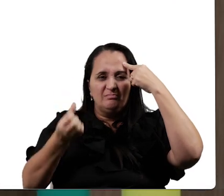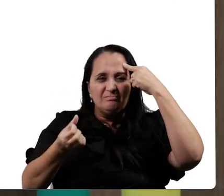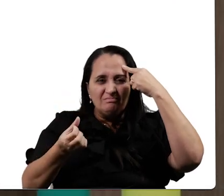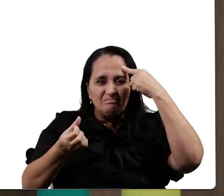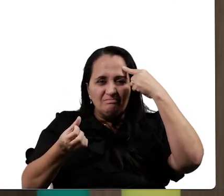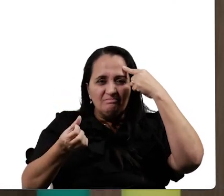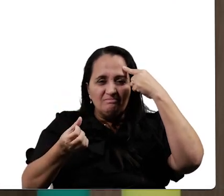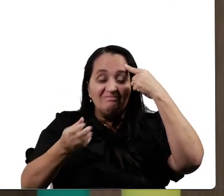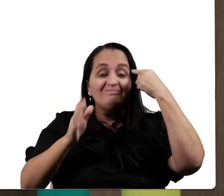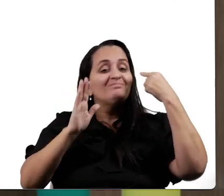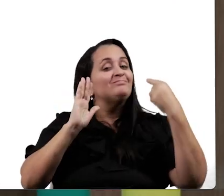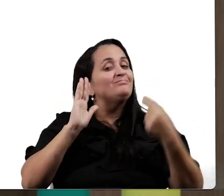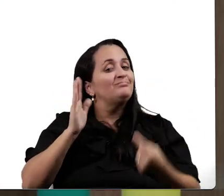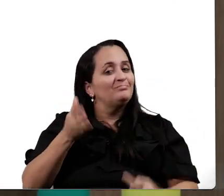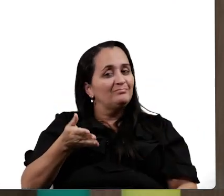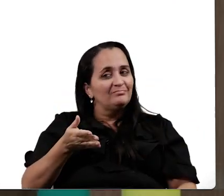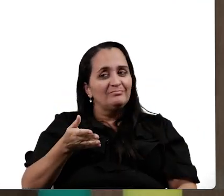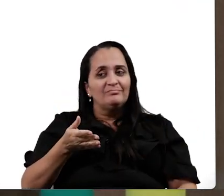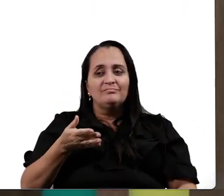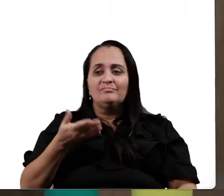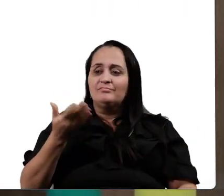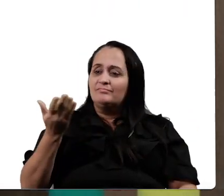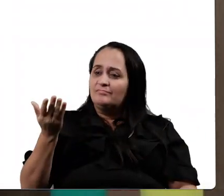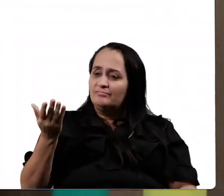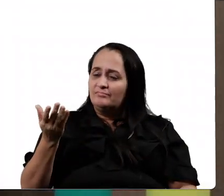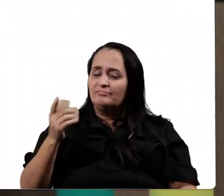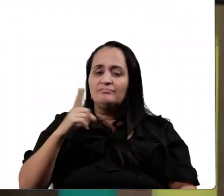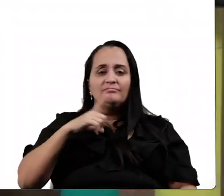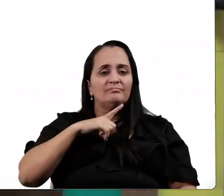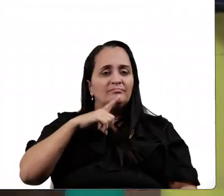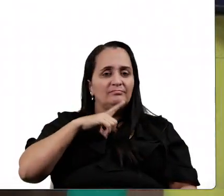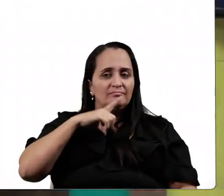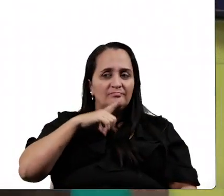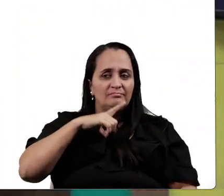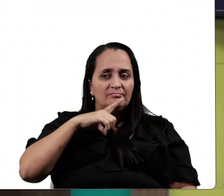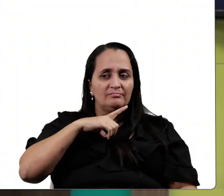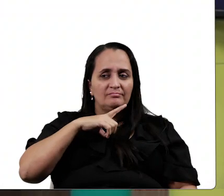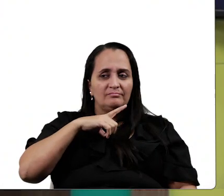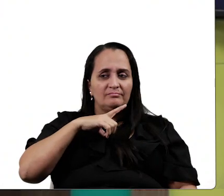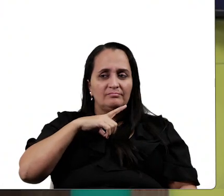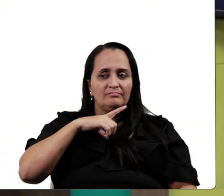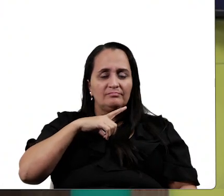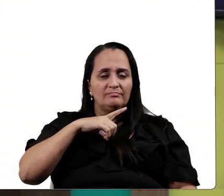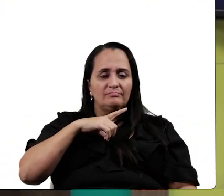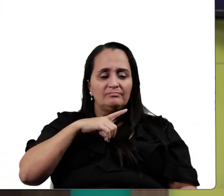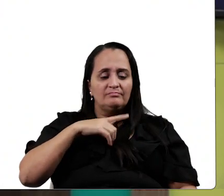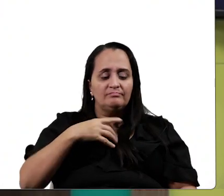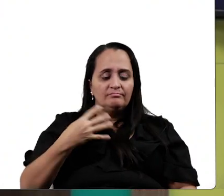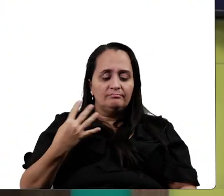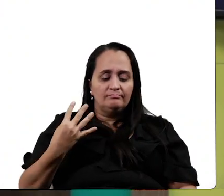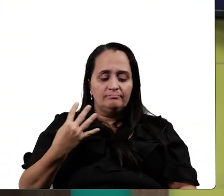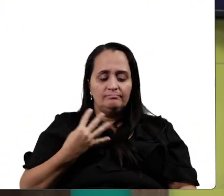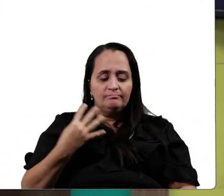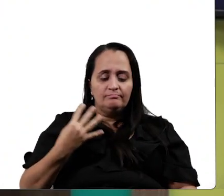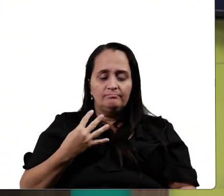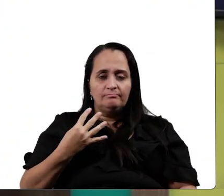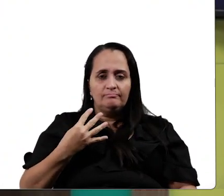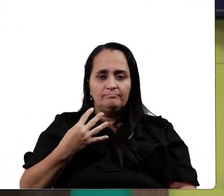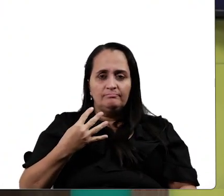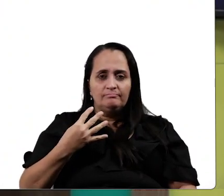16 então neste prédio de quro andares